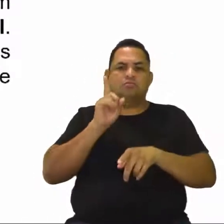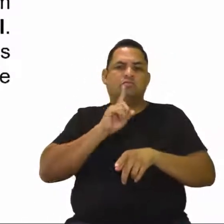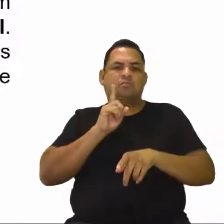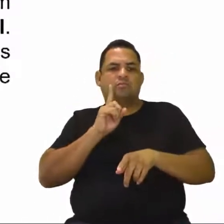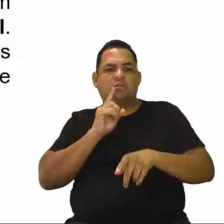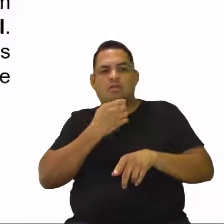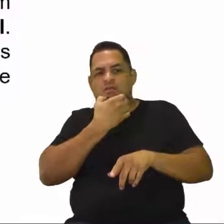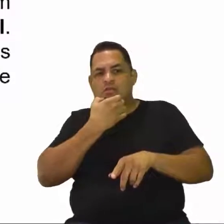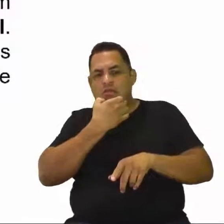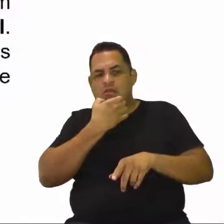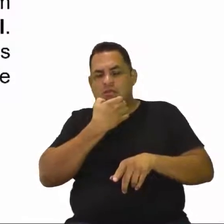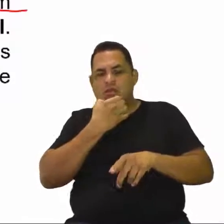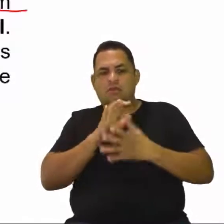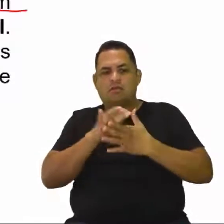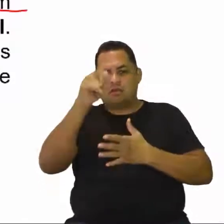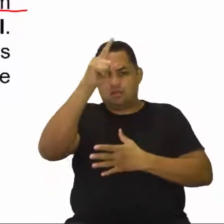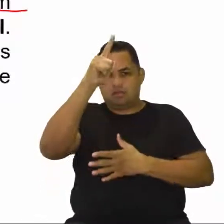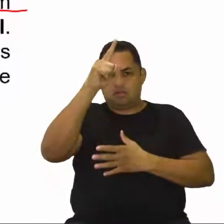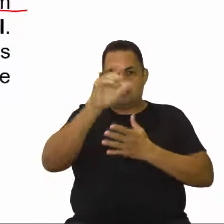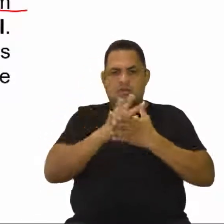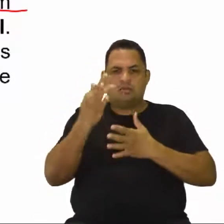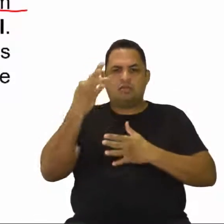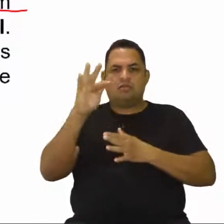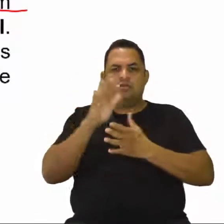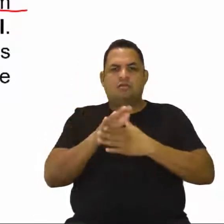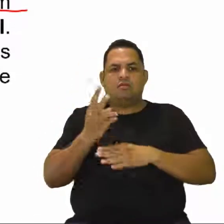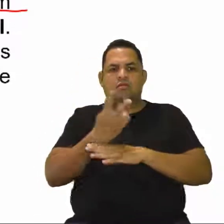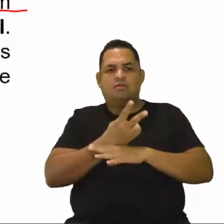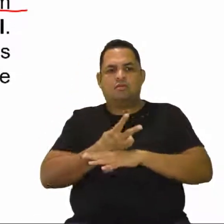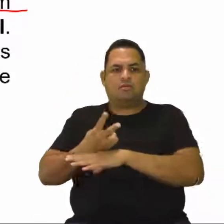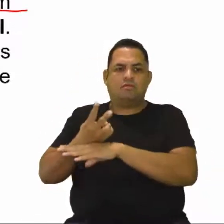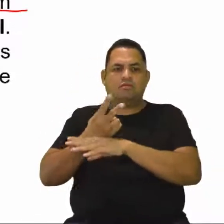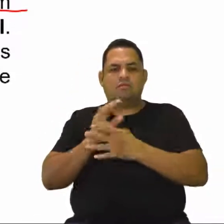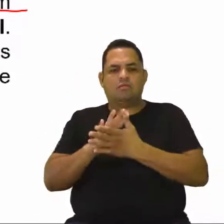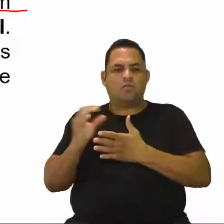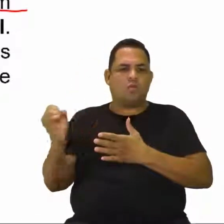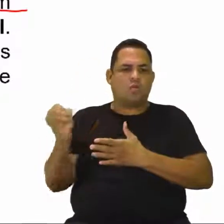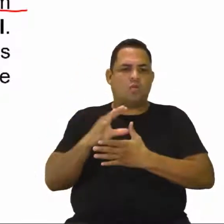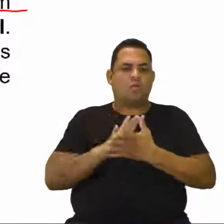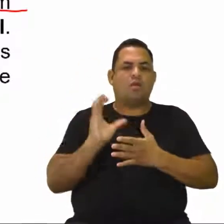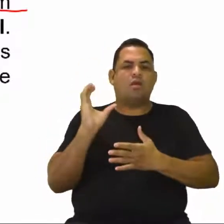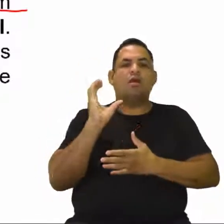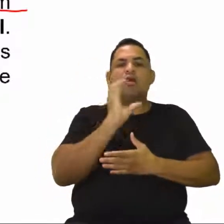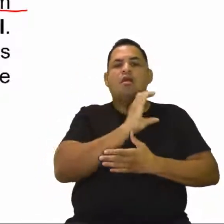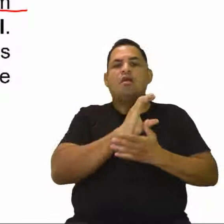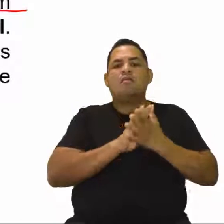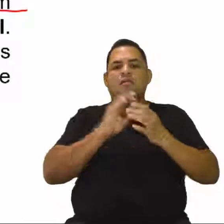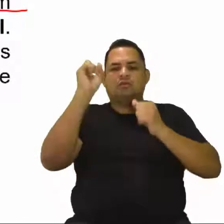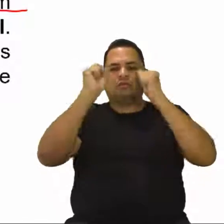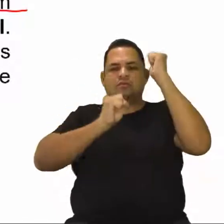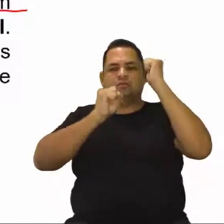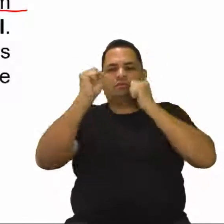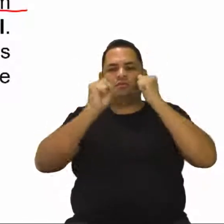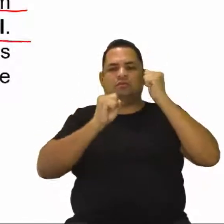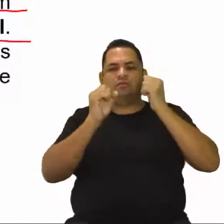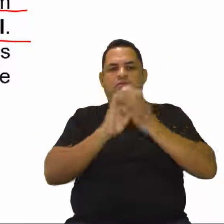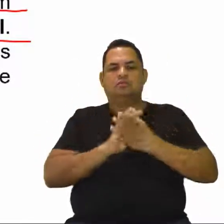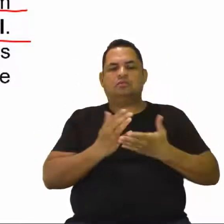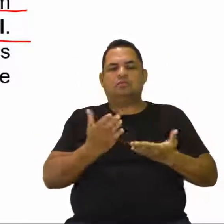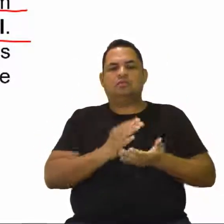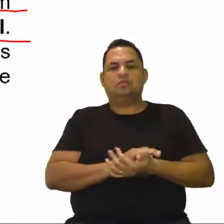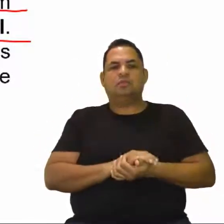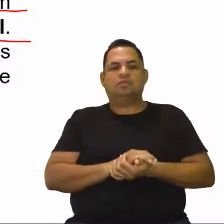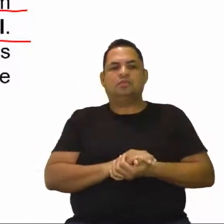Alemanha e da França procuraram modernizar rapidamente seu parque industrial de